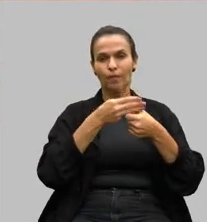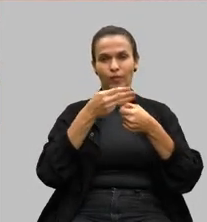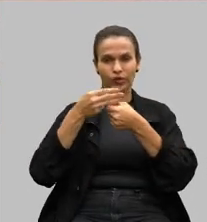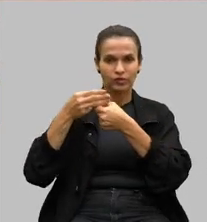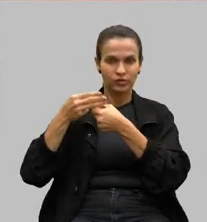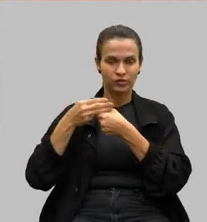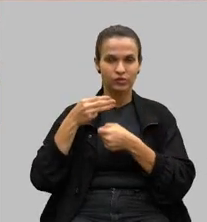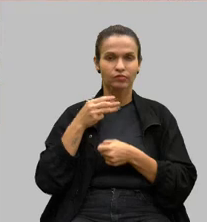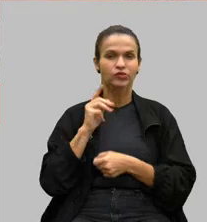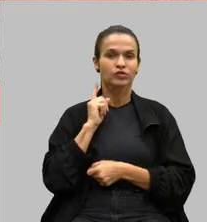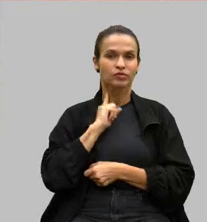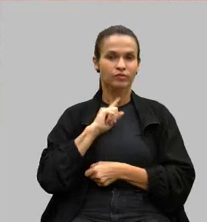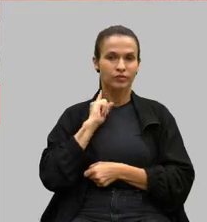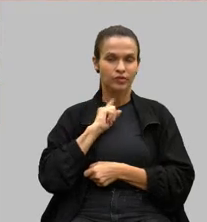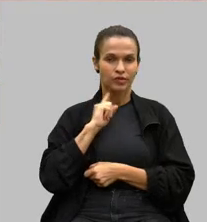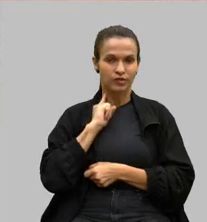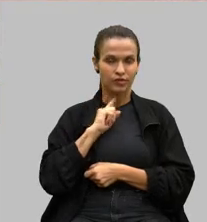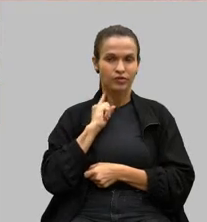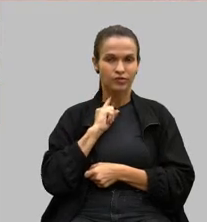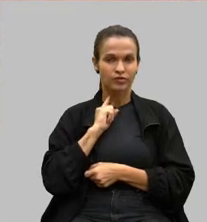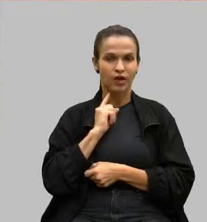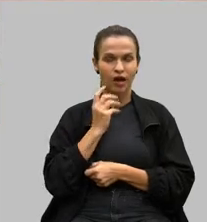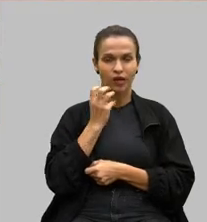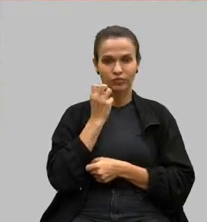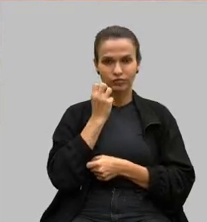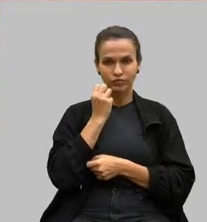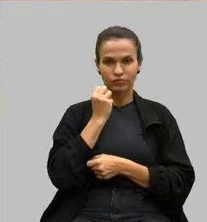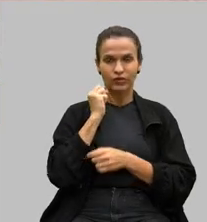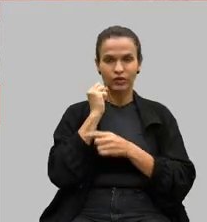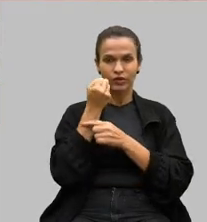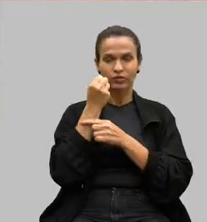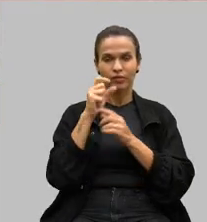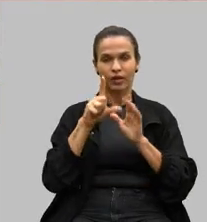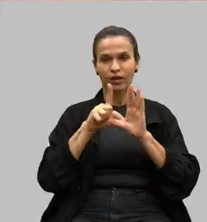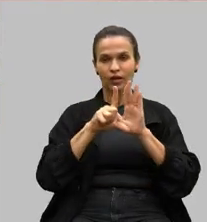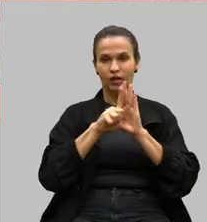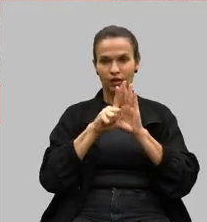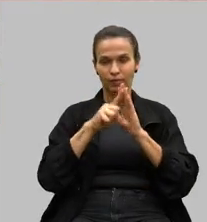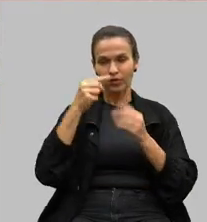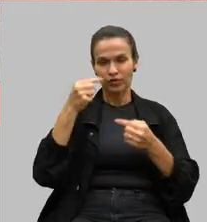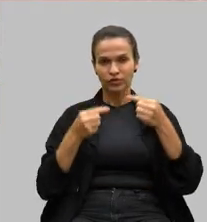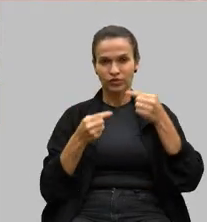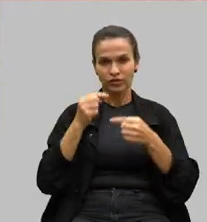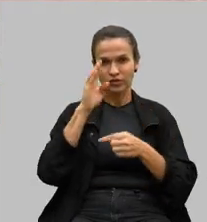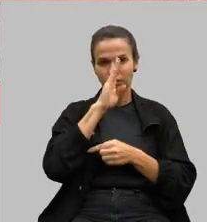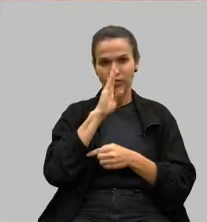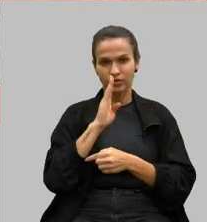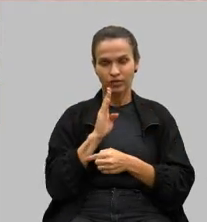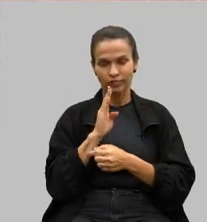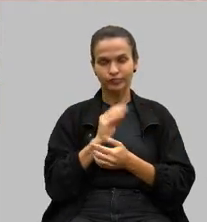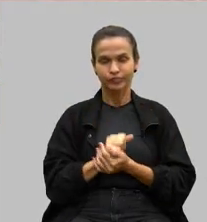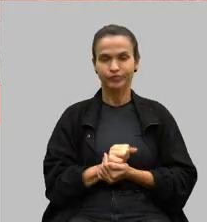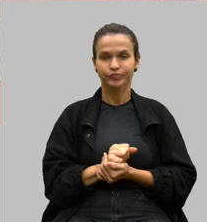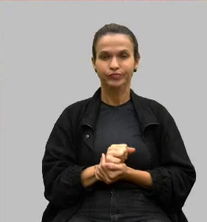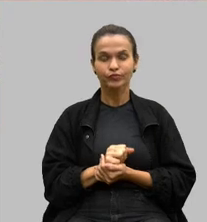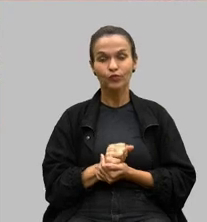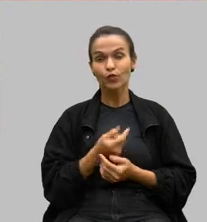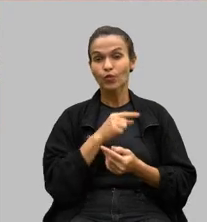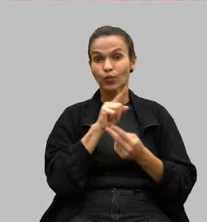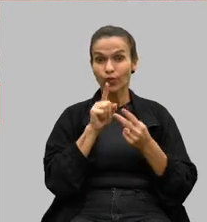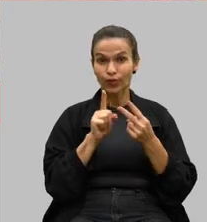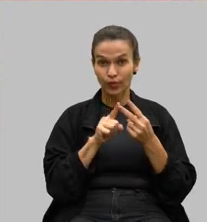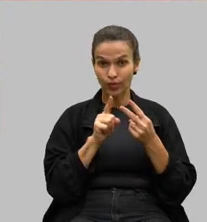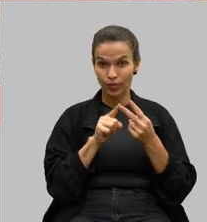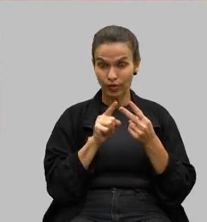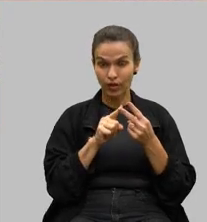de Minas aos benefícios garantidos Pela lei pela política nacional de Blanc um outro ponto